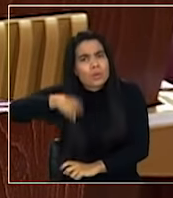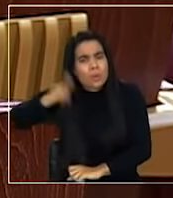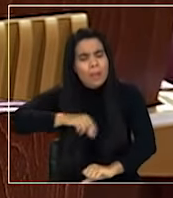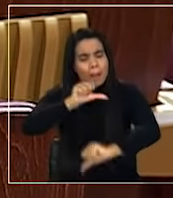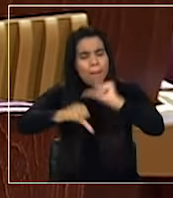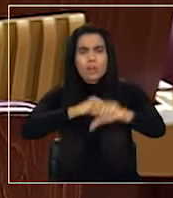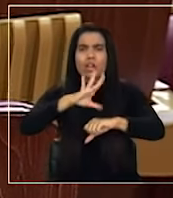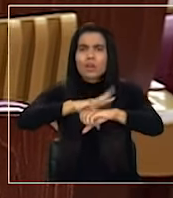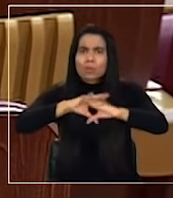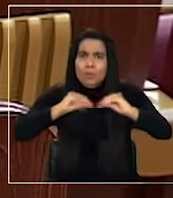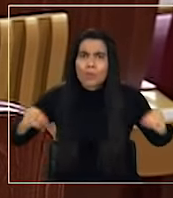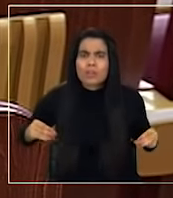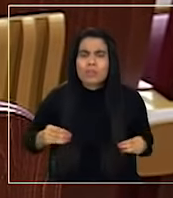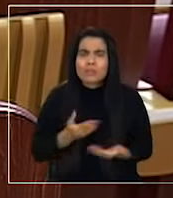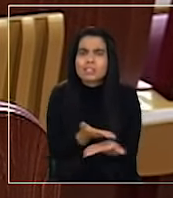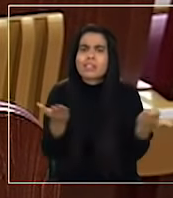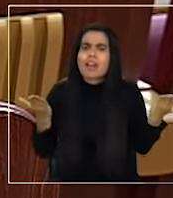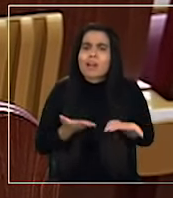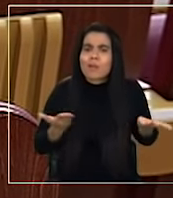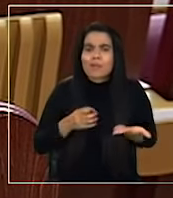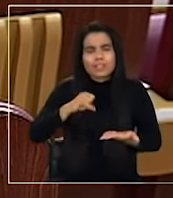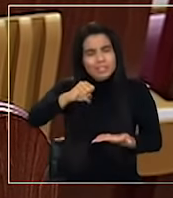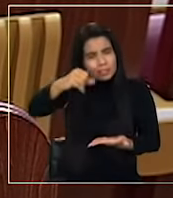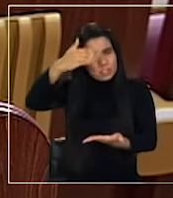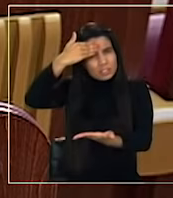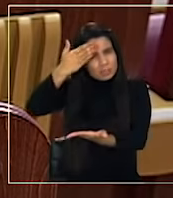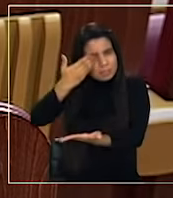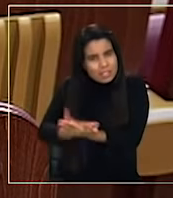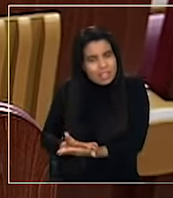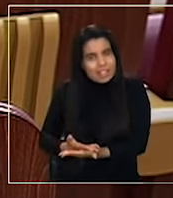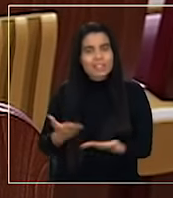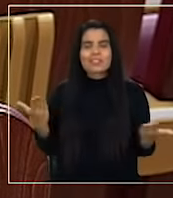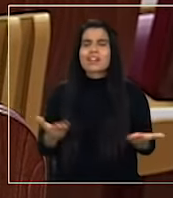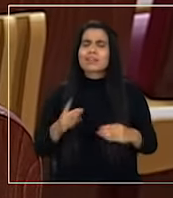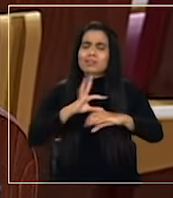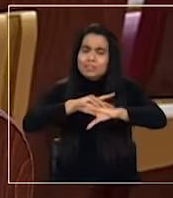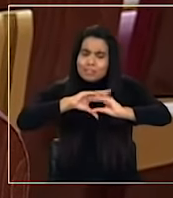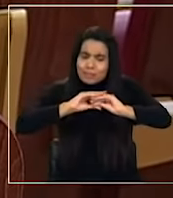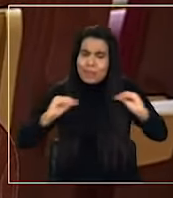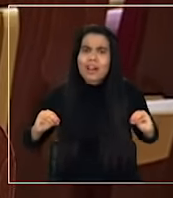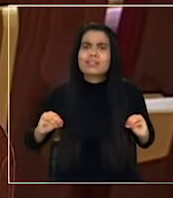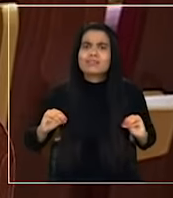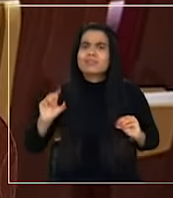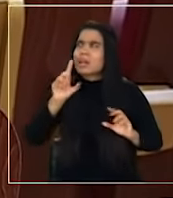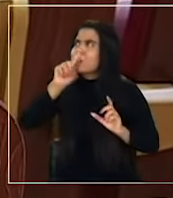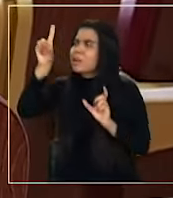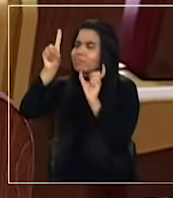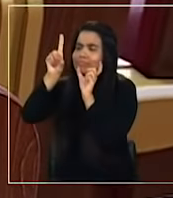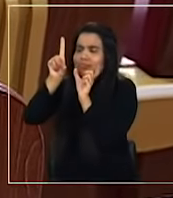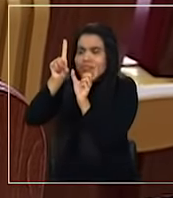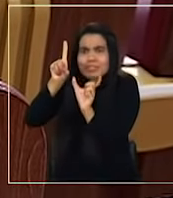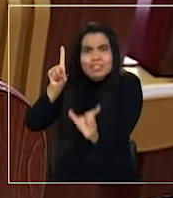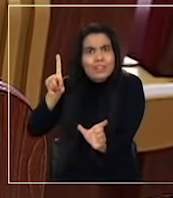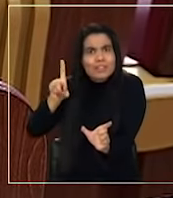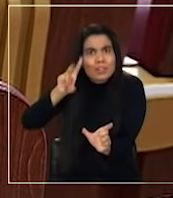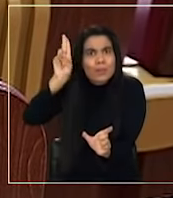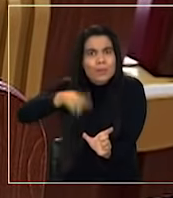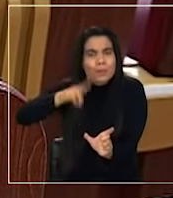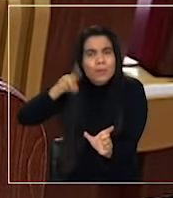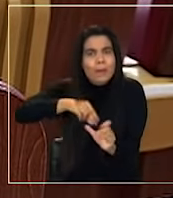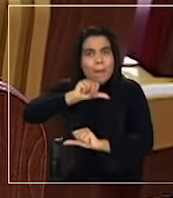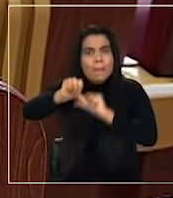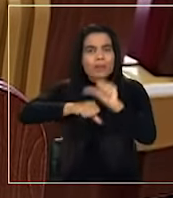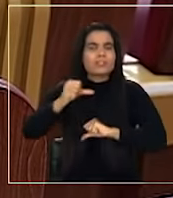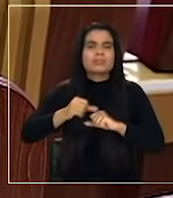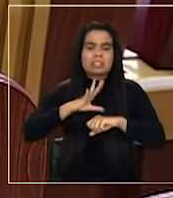cura você aí agora. Se você crê, seja curado aí agora, pela palavra que não muda. Seja